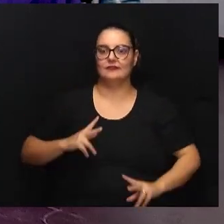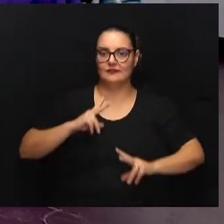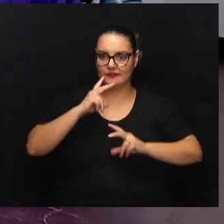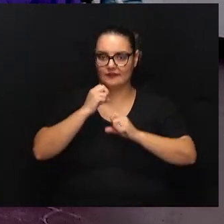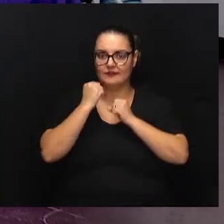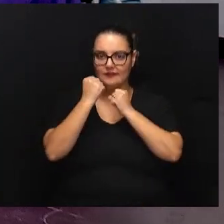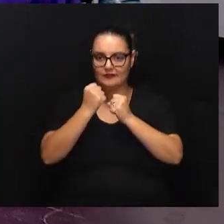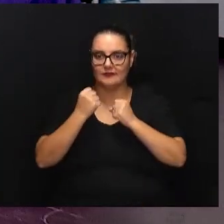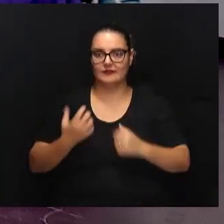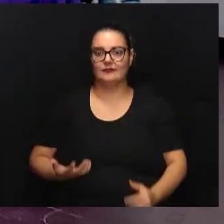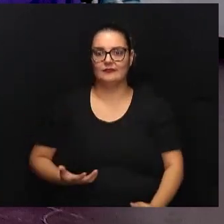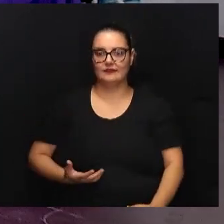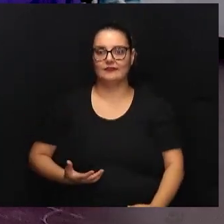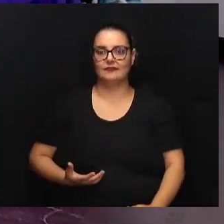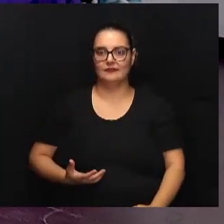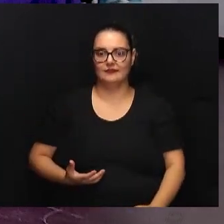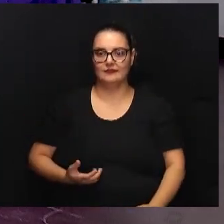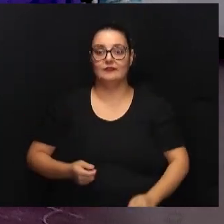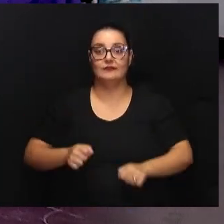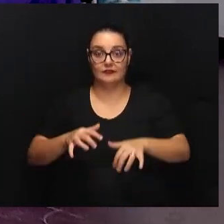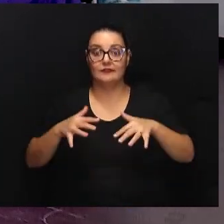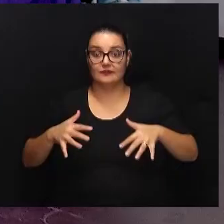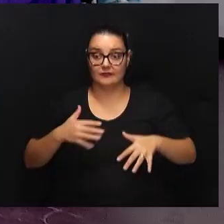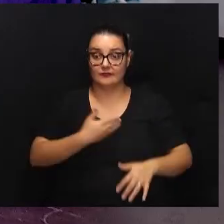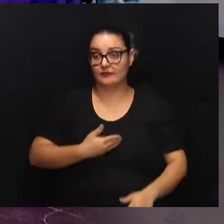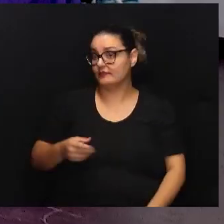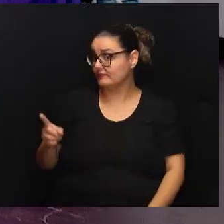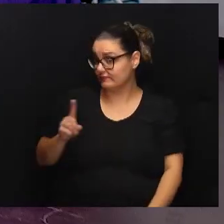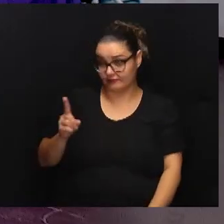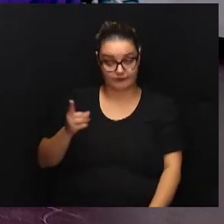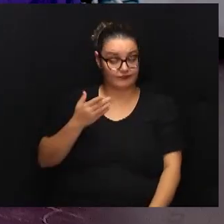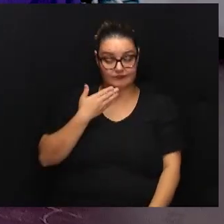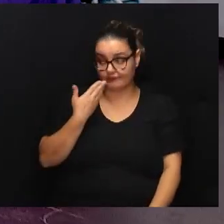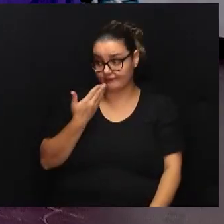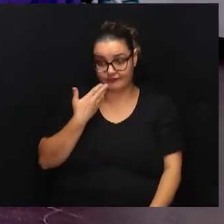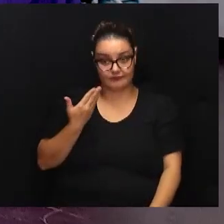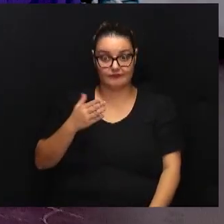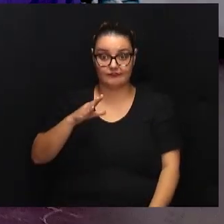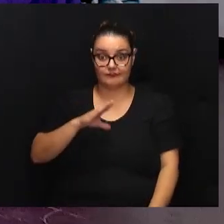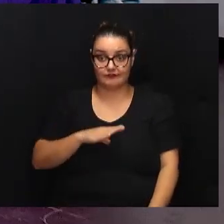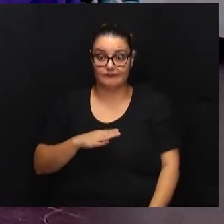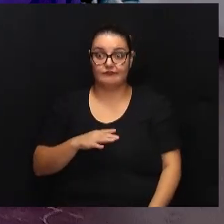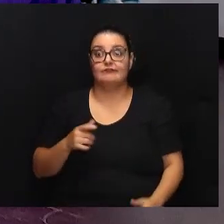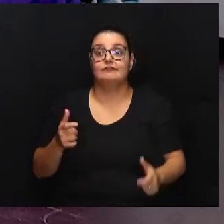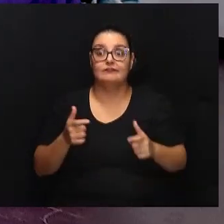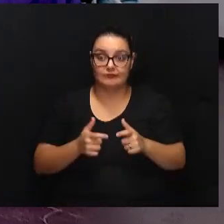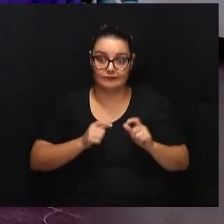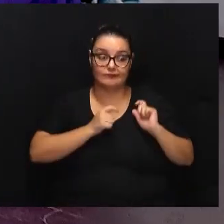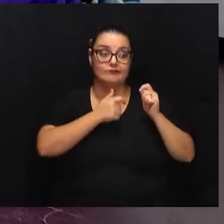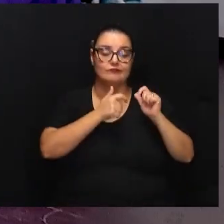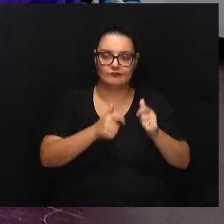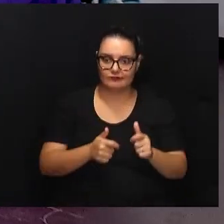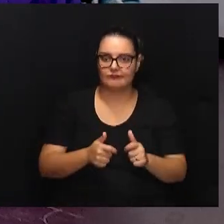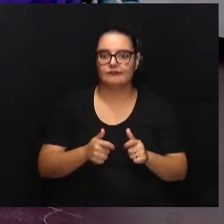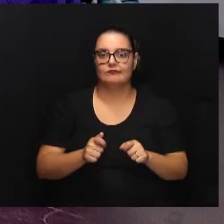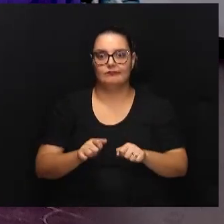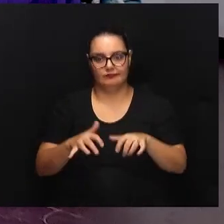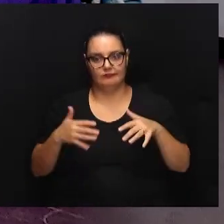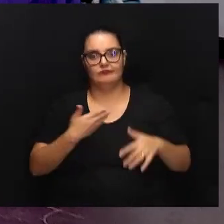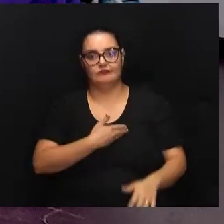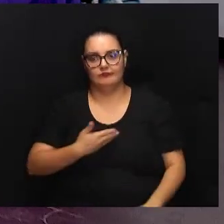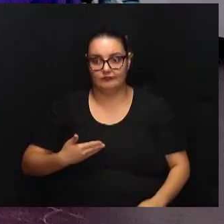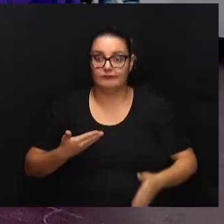pela Mari, a garra e a força de chamar uma audiência pública, porque não é fácil, né, em cidades